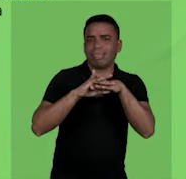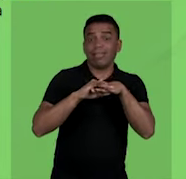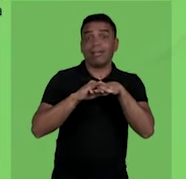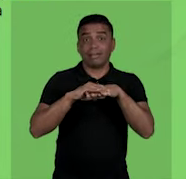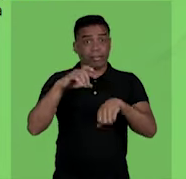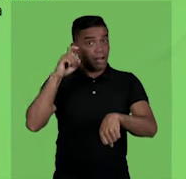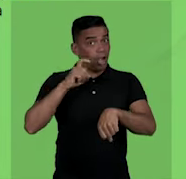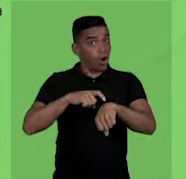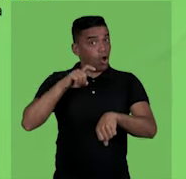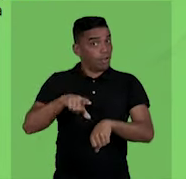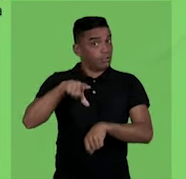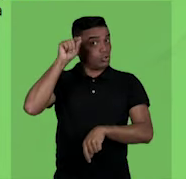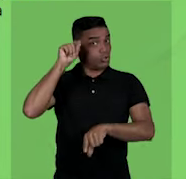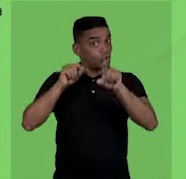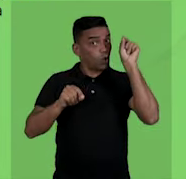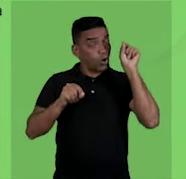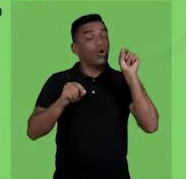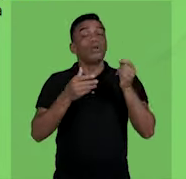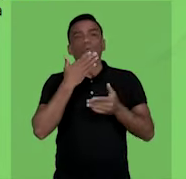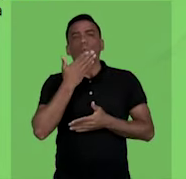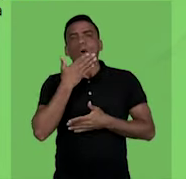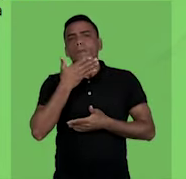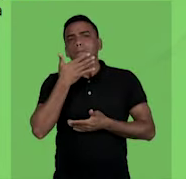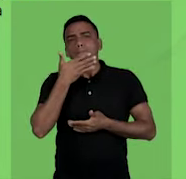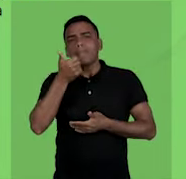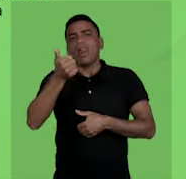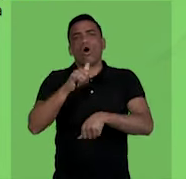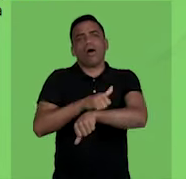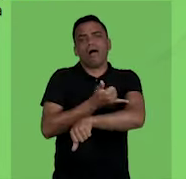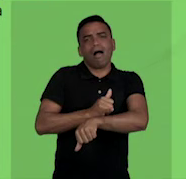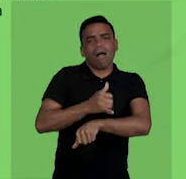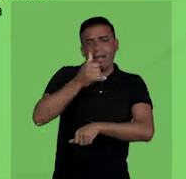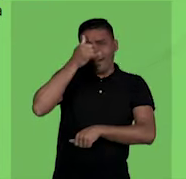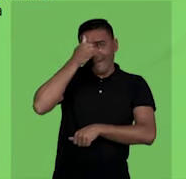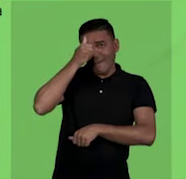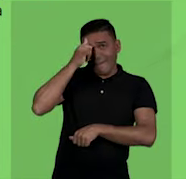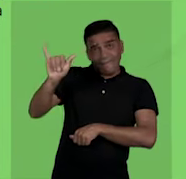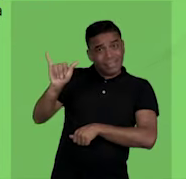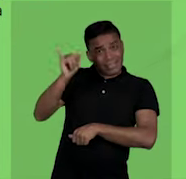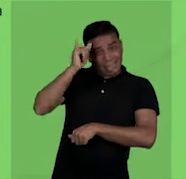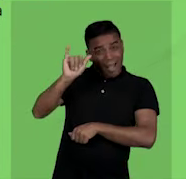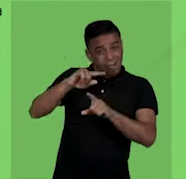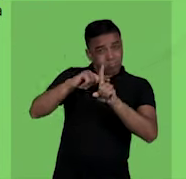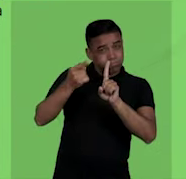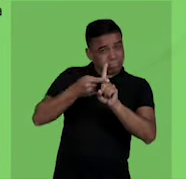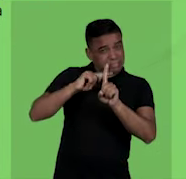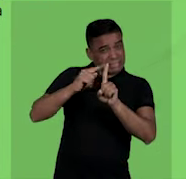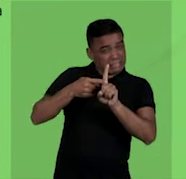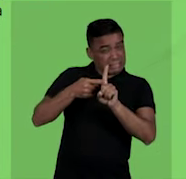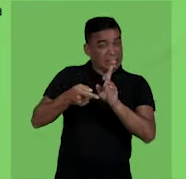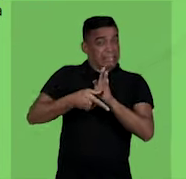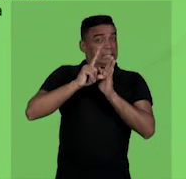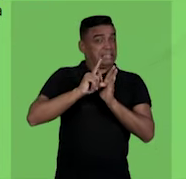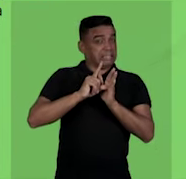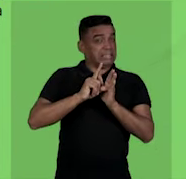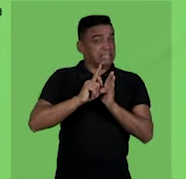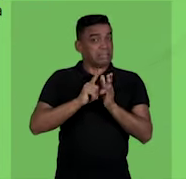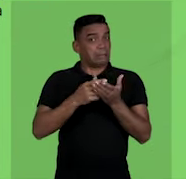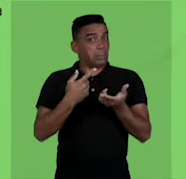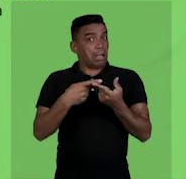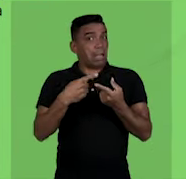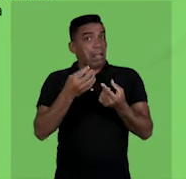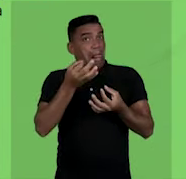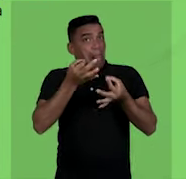na utilização do método mais adequado à prevenção da gravidez, precoce, claro, e indesejada, e